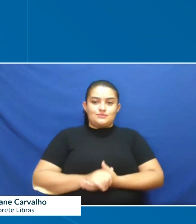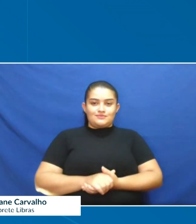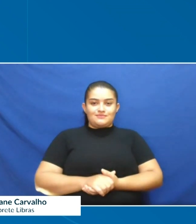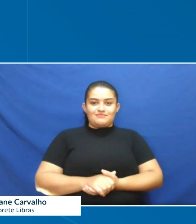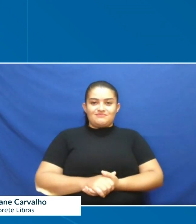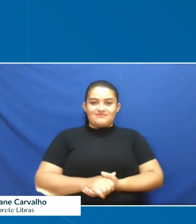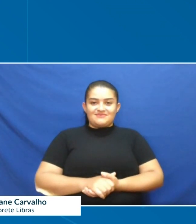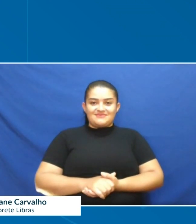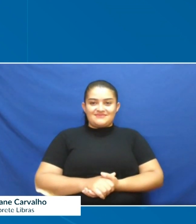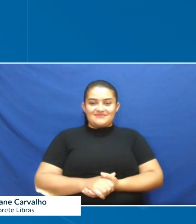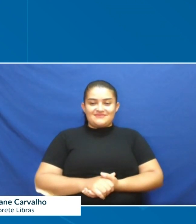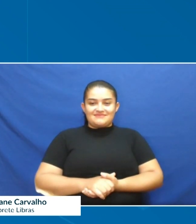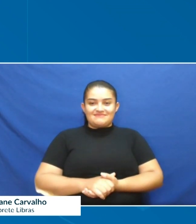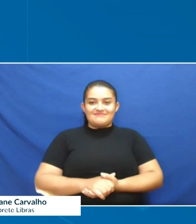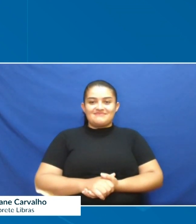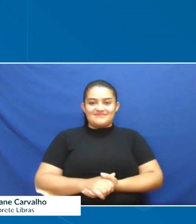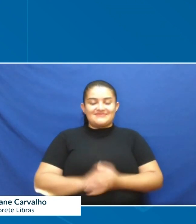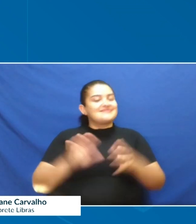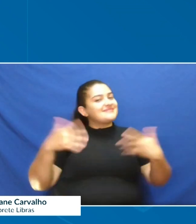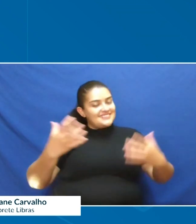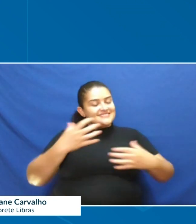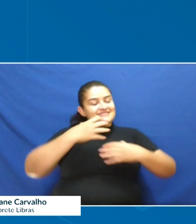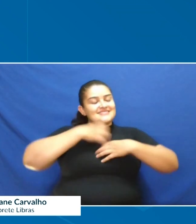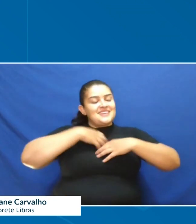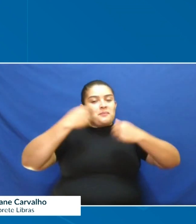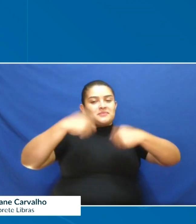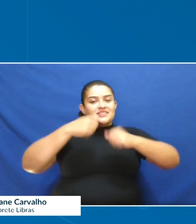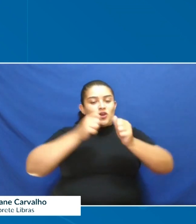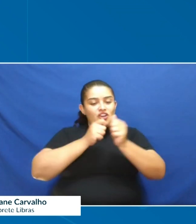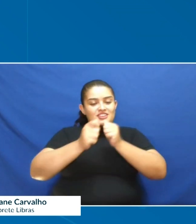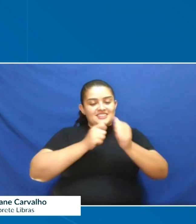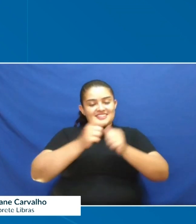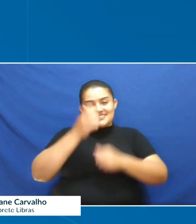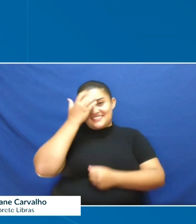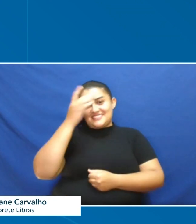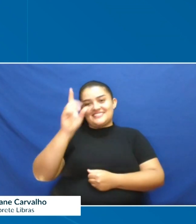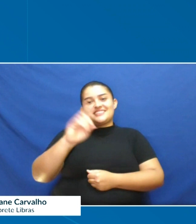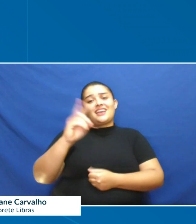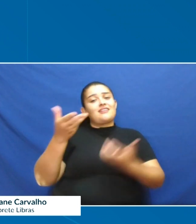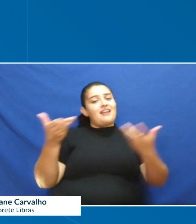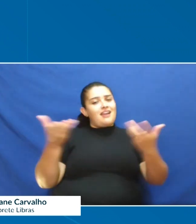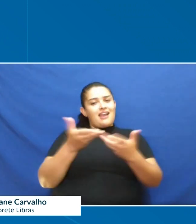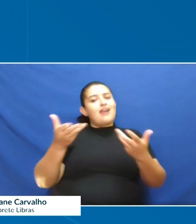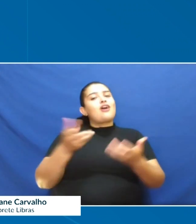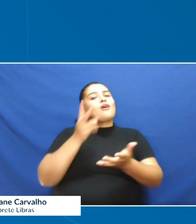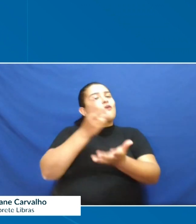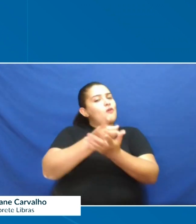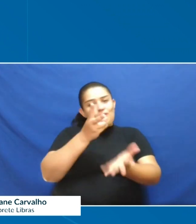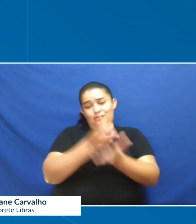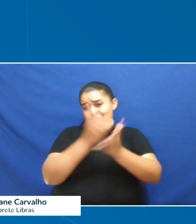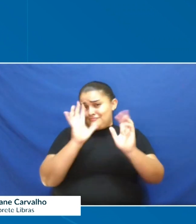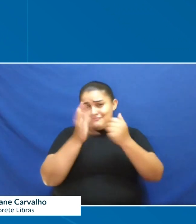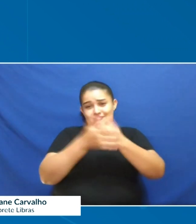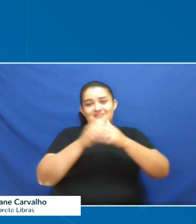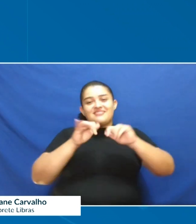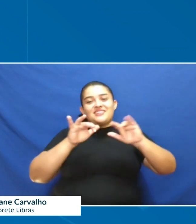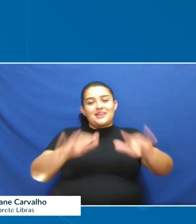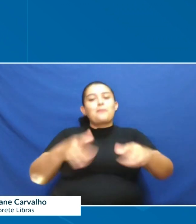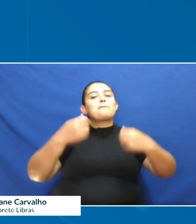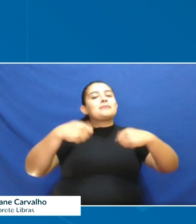sensação é para ser controlada, porque não está seguro. O momento ainda assim é de pandemia, então tem que tomar cuidado, não pode